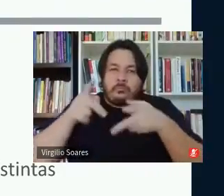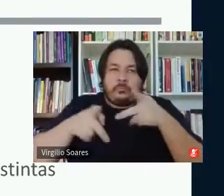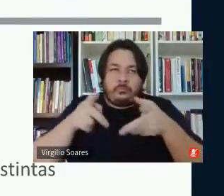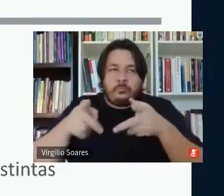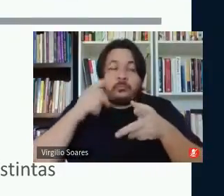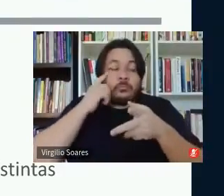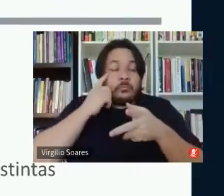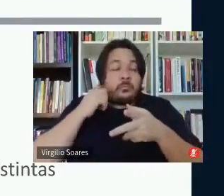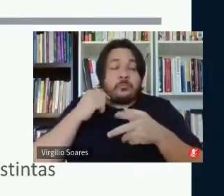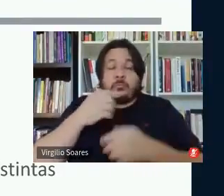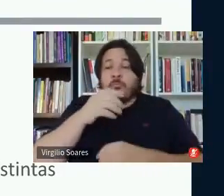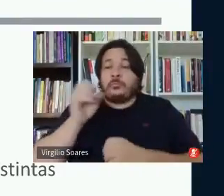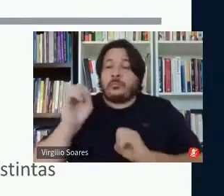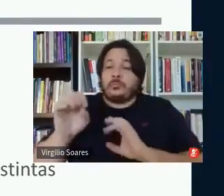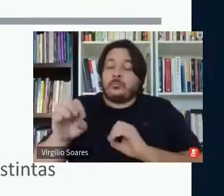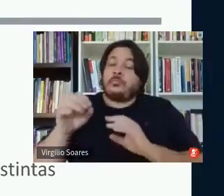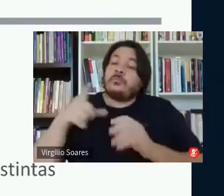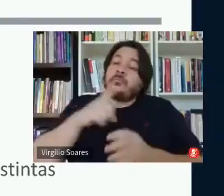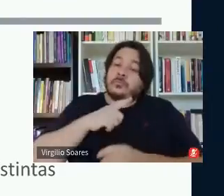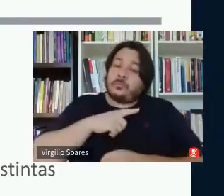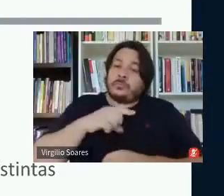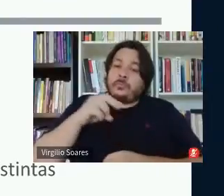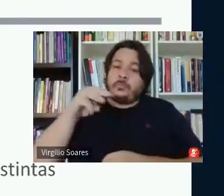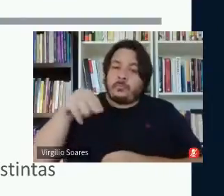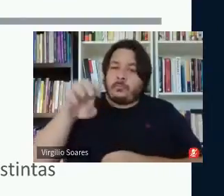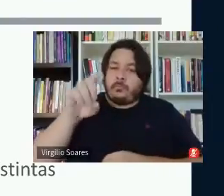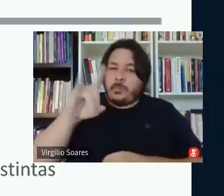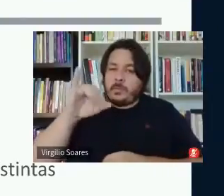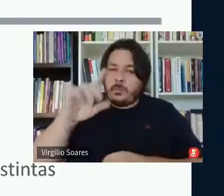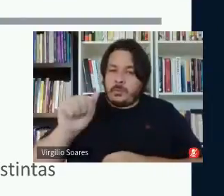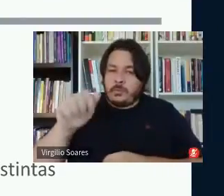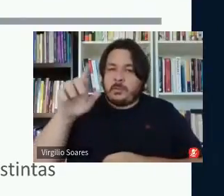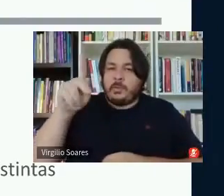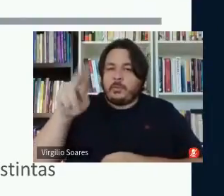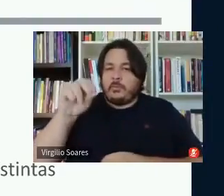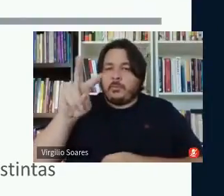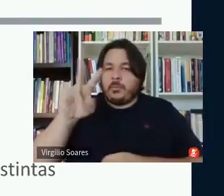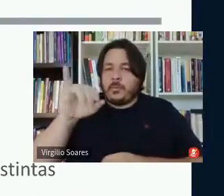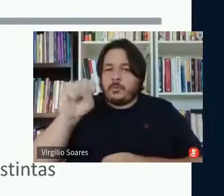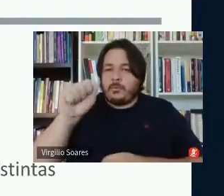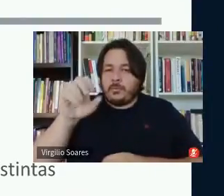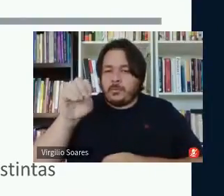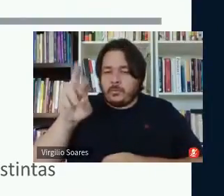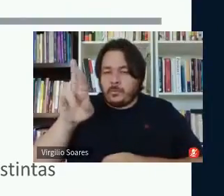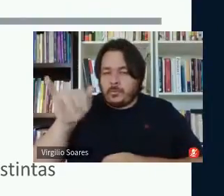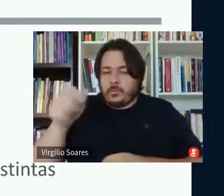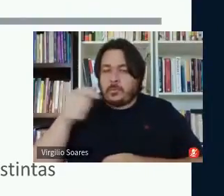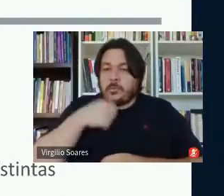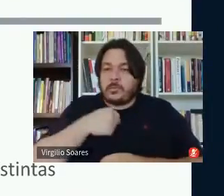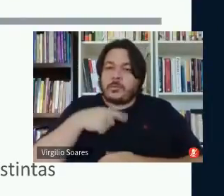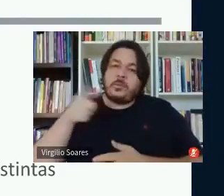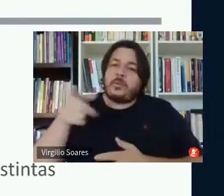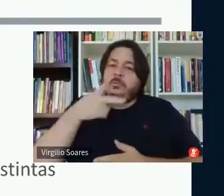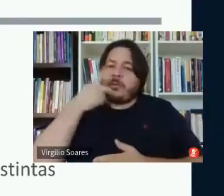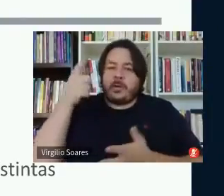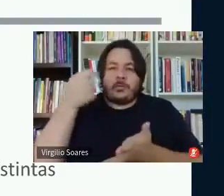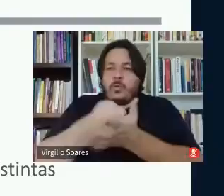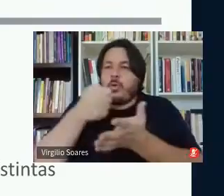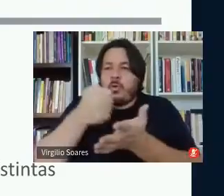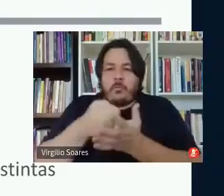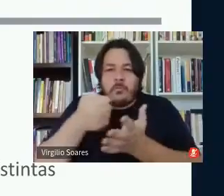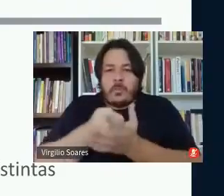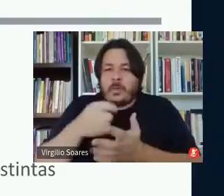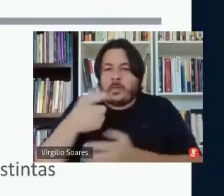Vale lembrar uma medida provisória de número 934, que dispensa a obrigatoriedade de cumprir os 200 dias